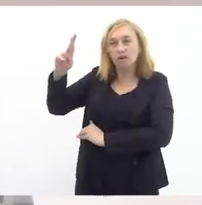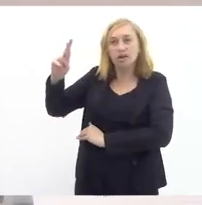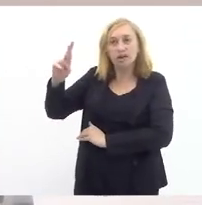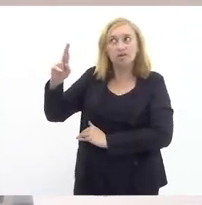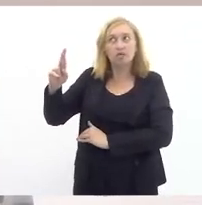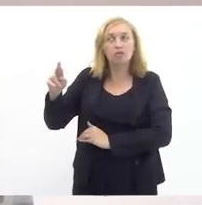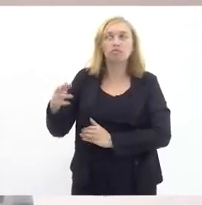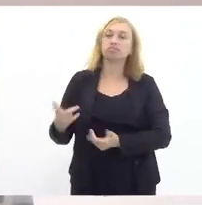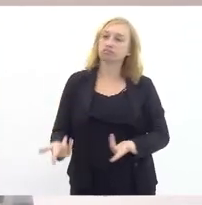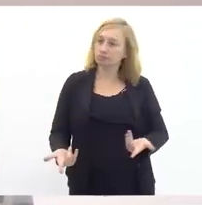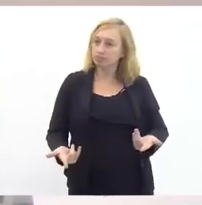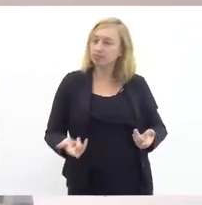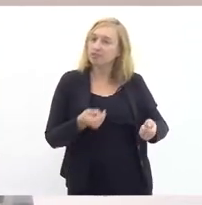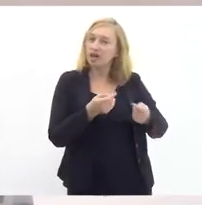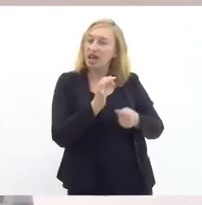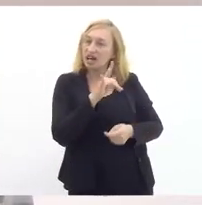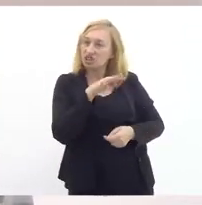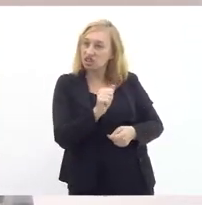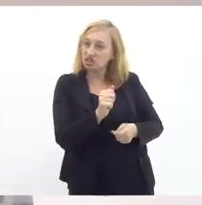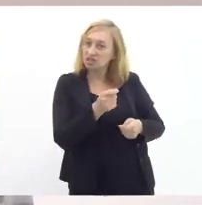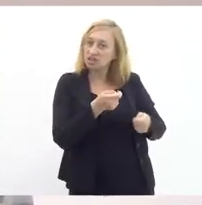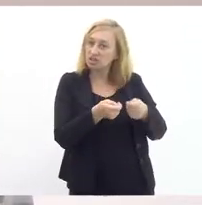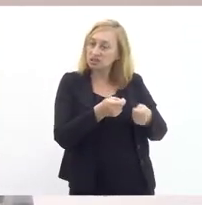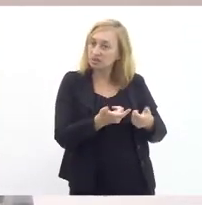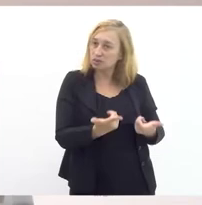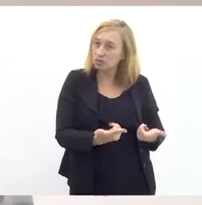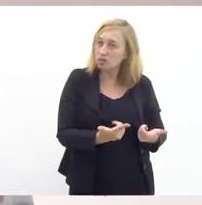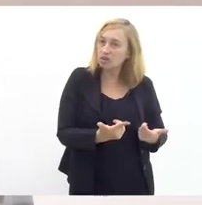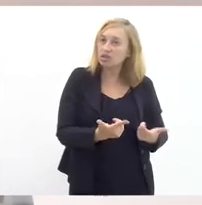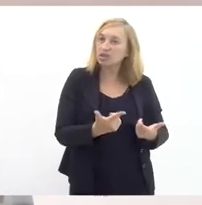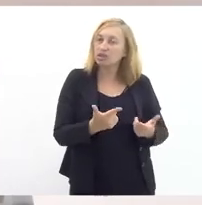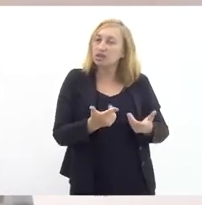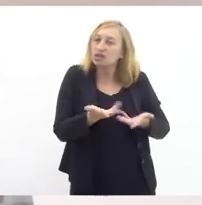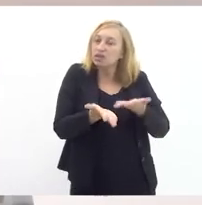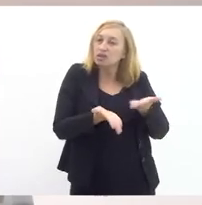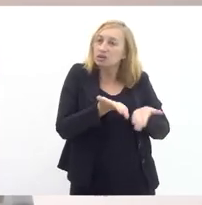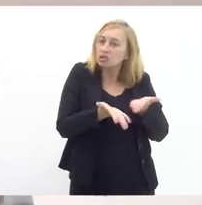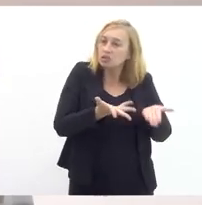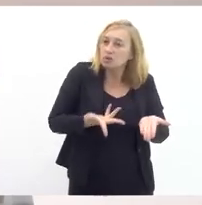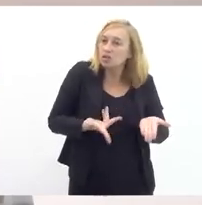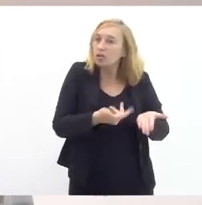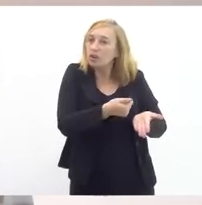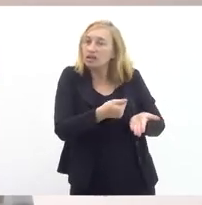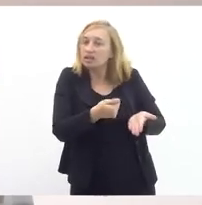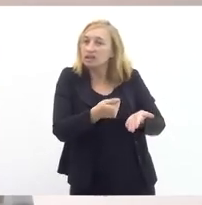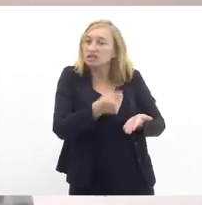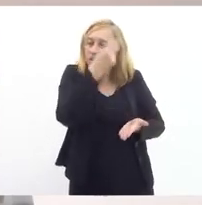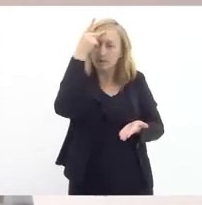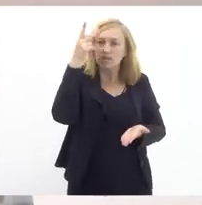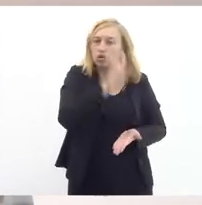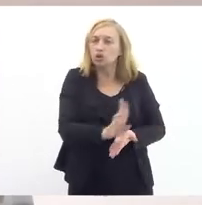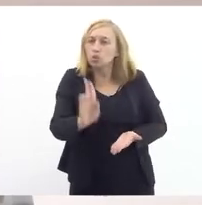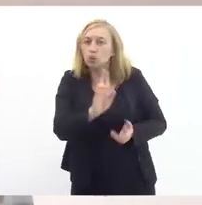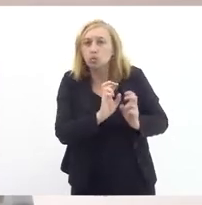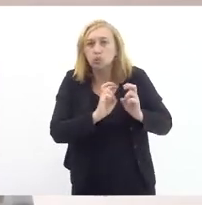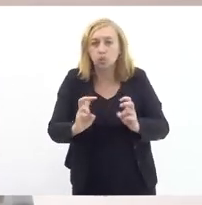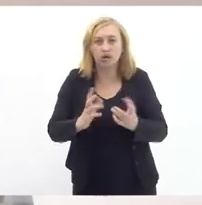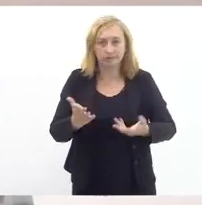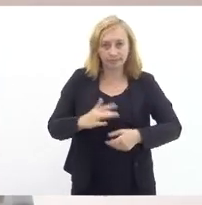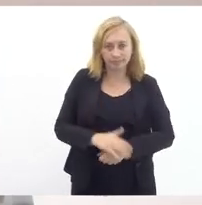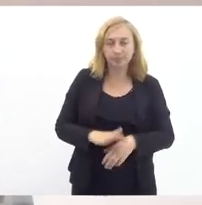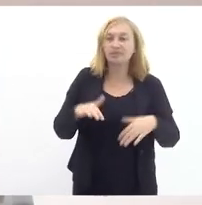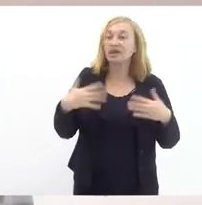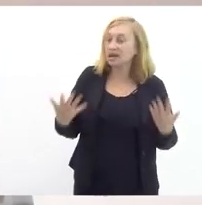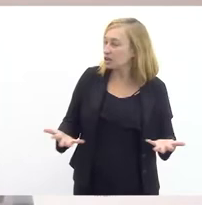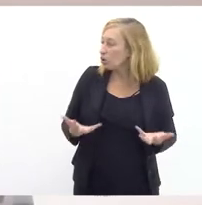zelar também a agência pela qualidade e pela segurança do usuário. Né? Então,